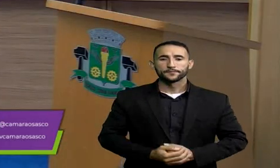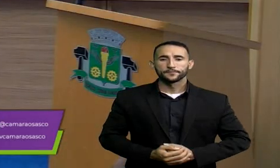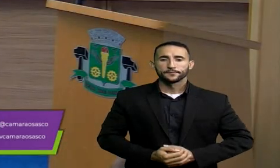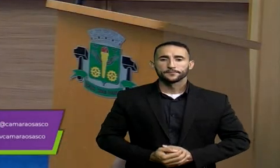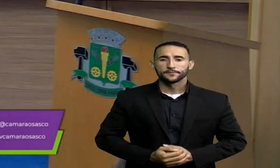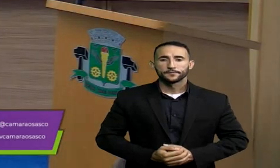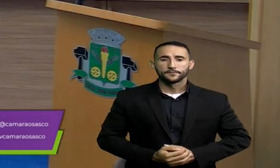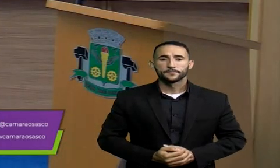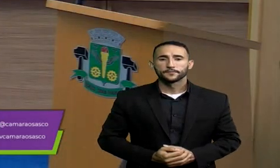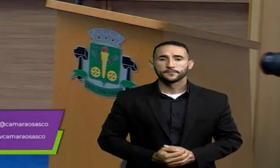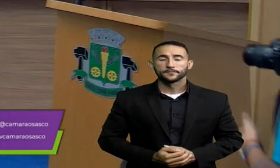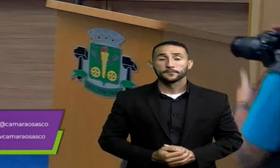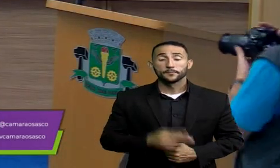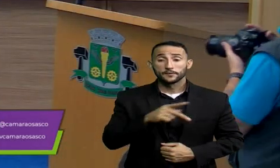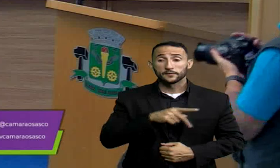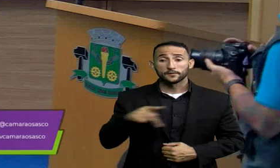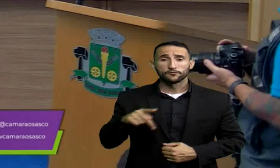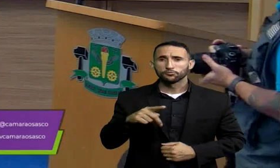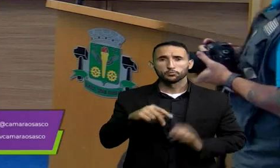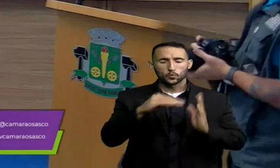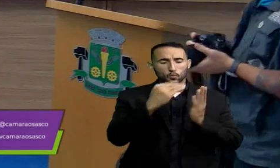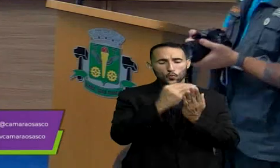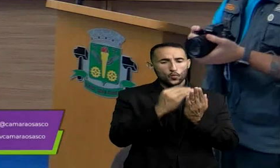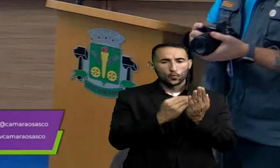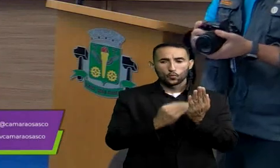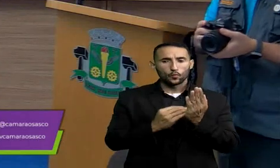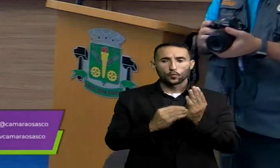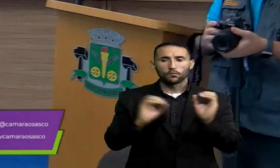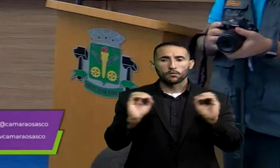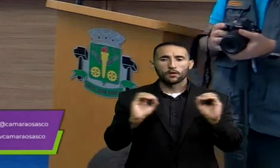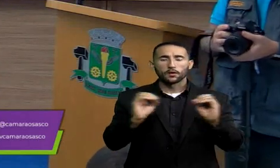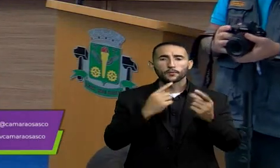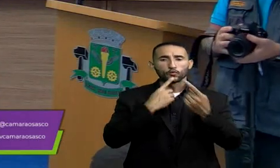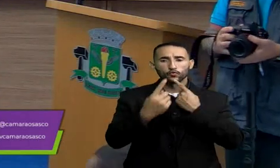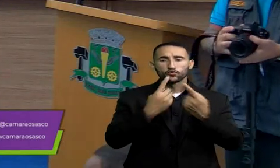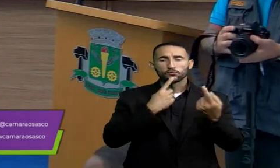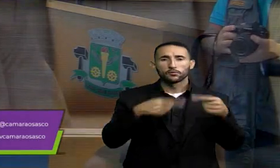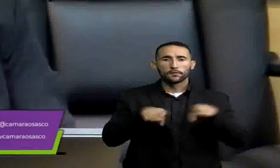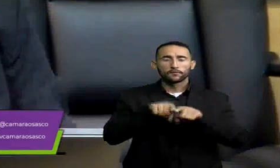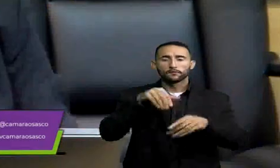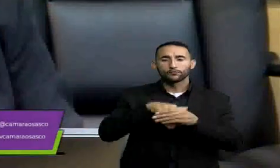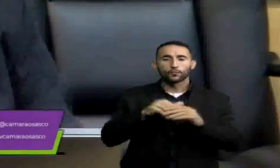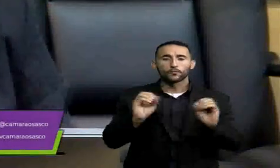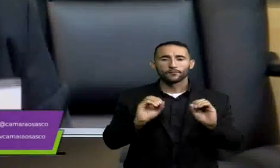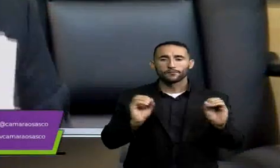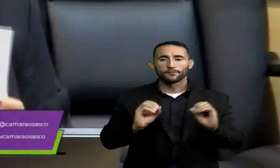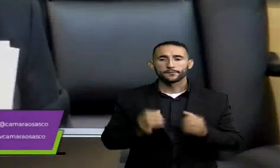discussão senhor presidente não há mais projetos a serem discutidos e